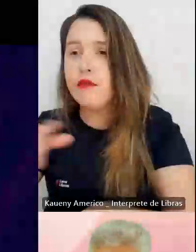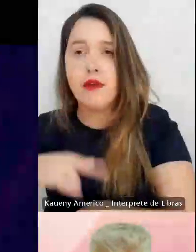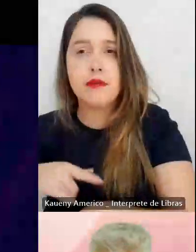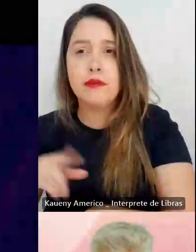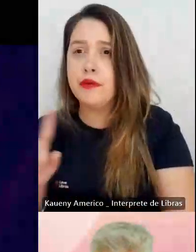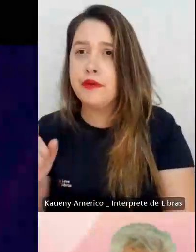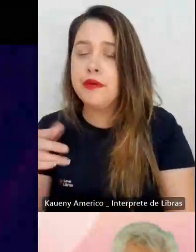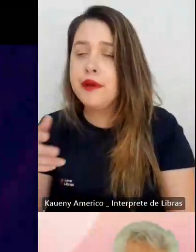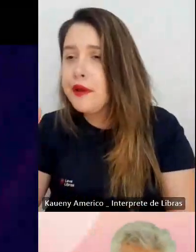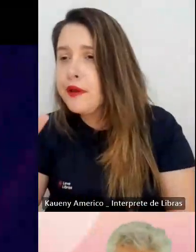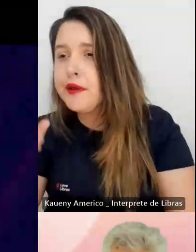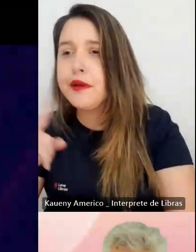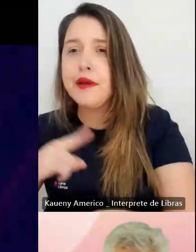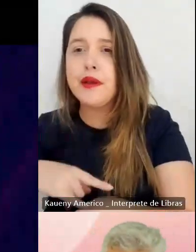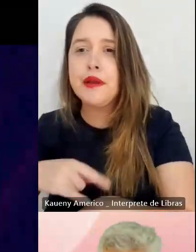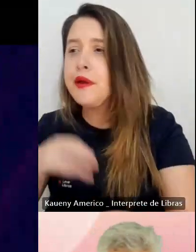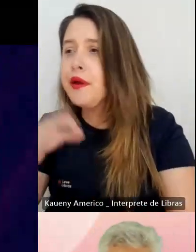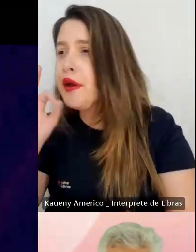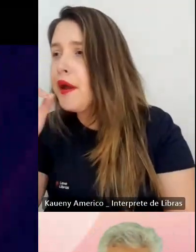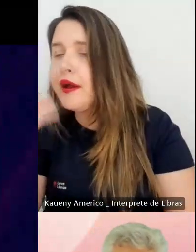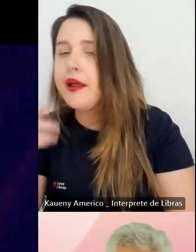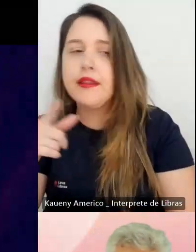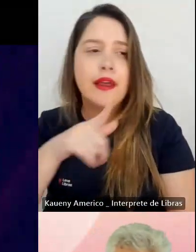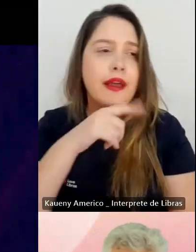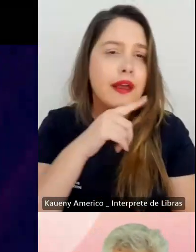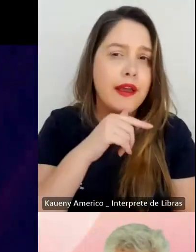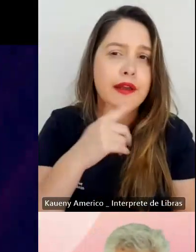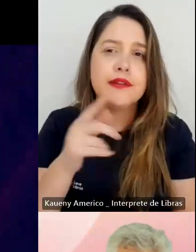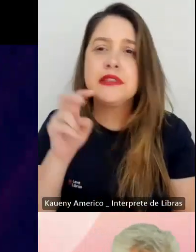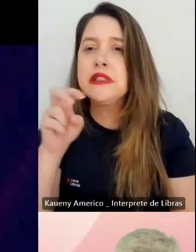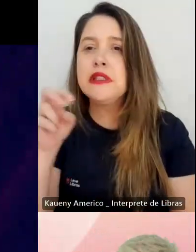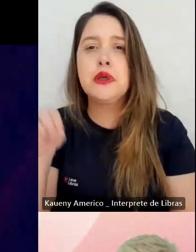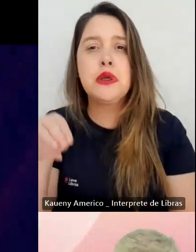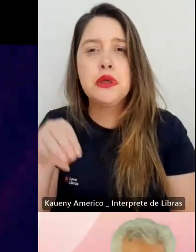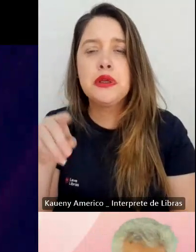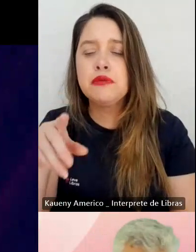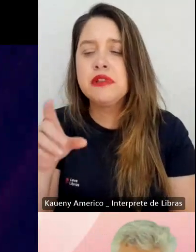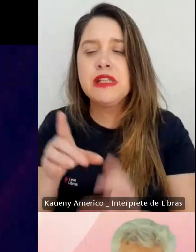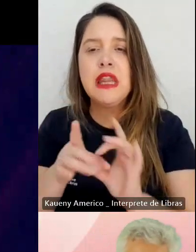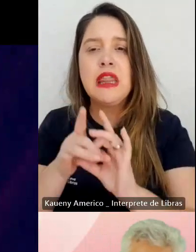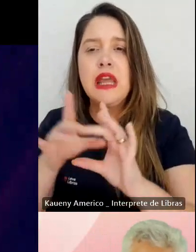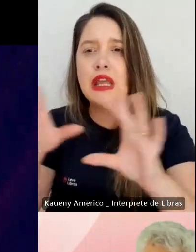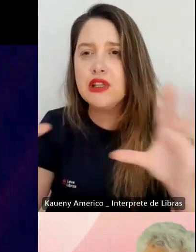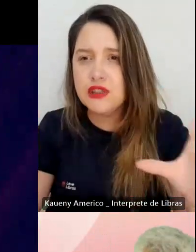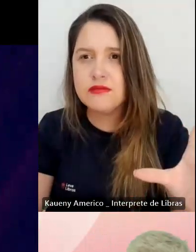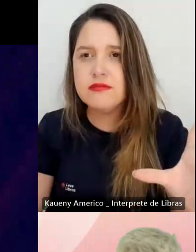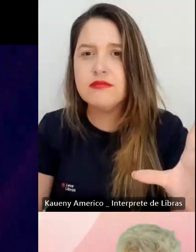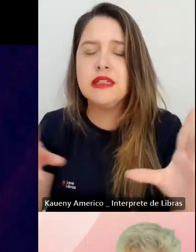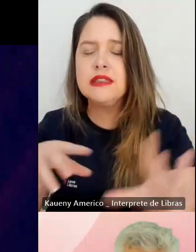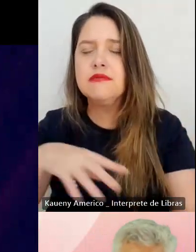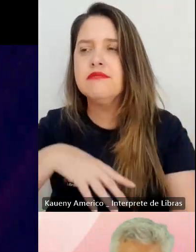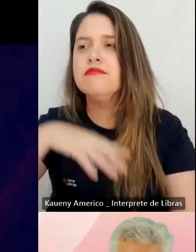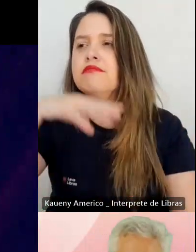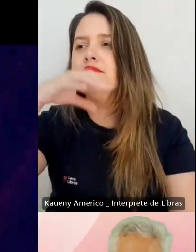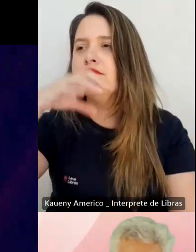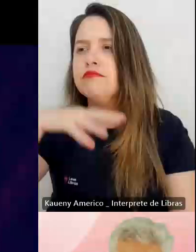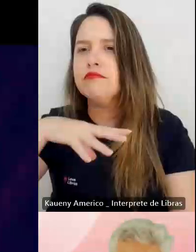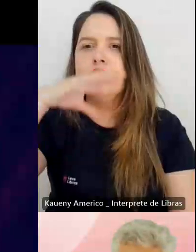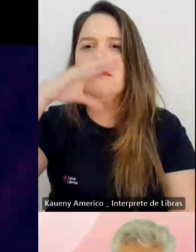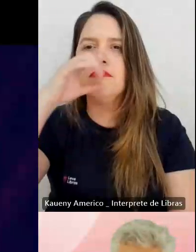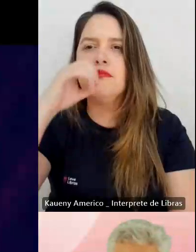até o café, ir até a água, são 5 minutos que você deixa, que você respira, é o reboot rapidinho,